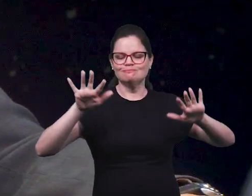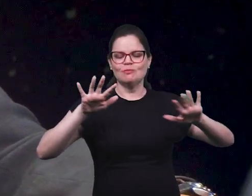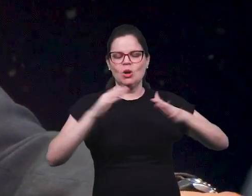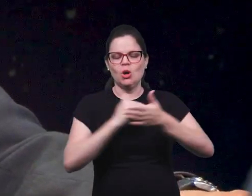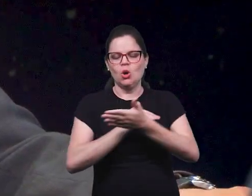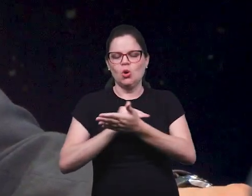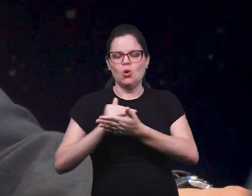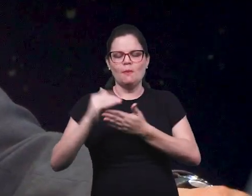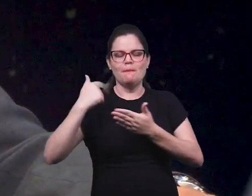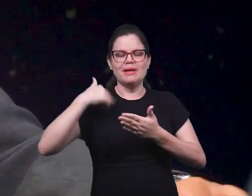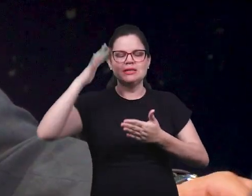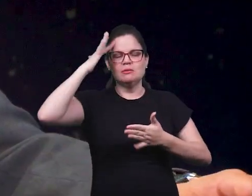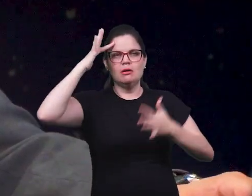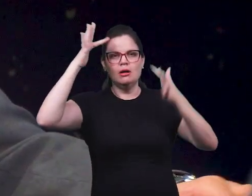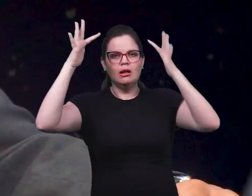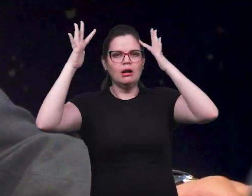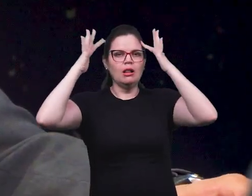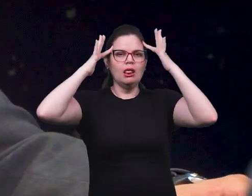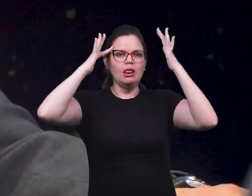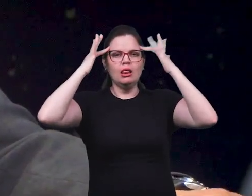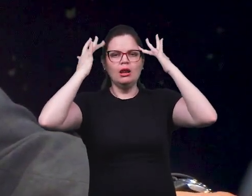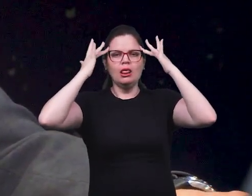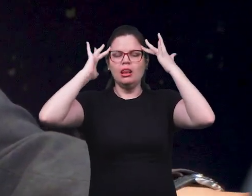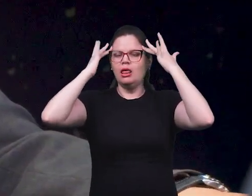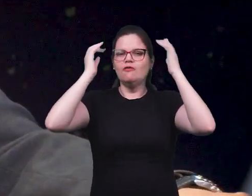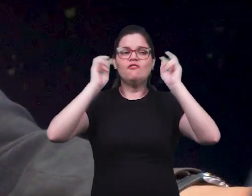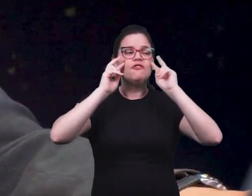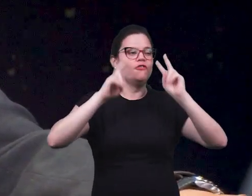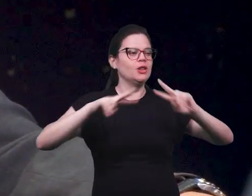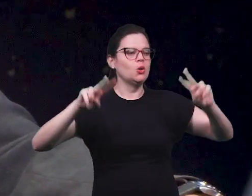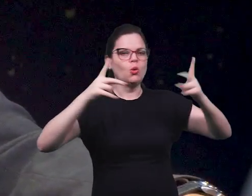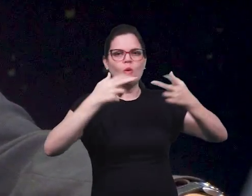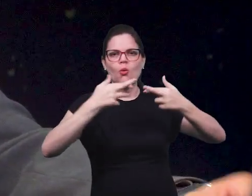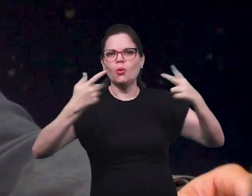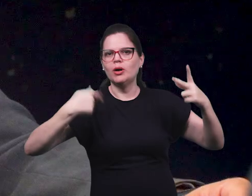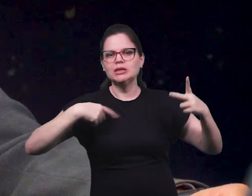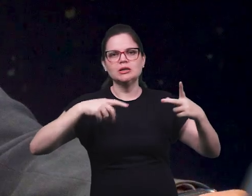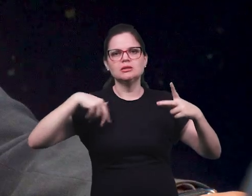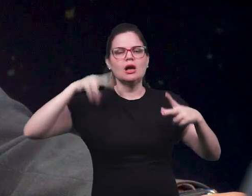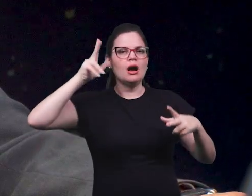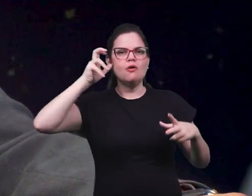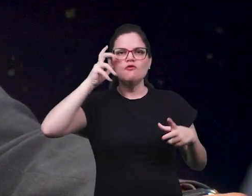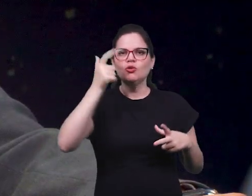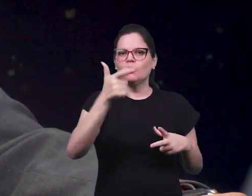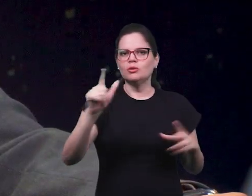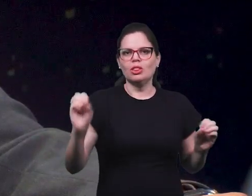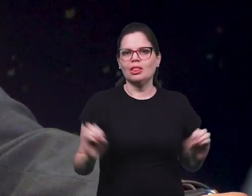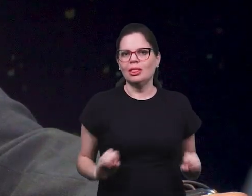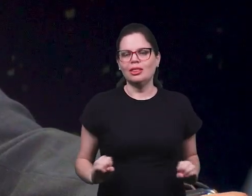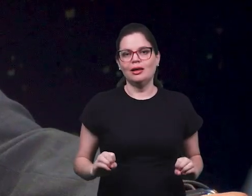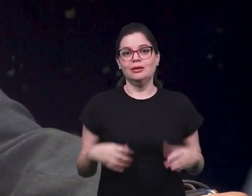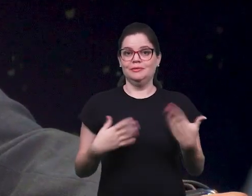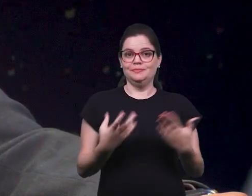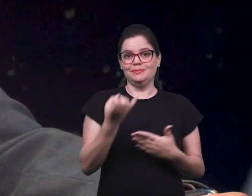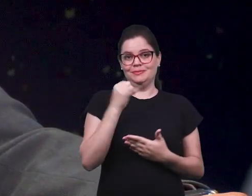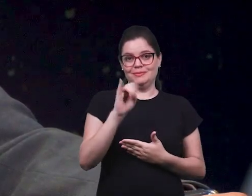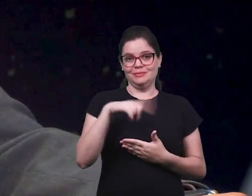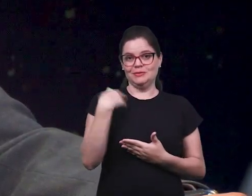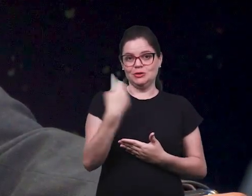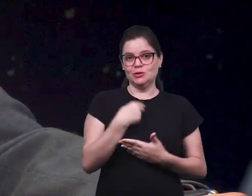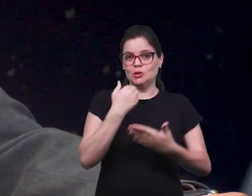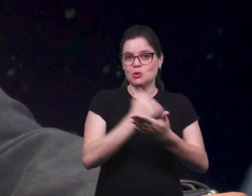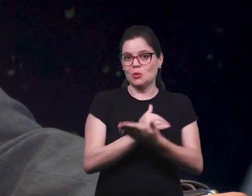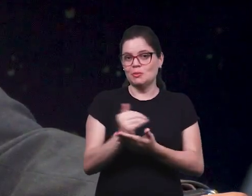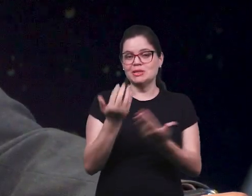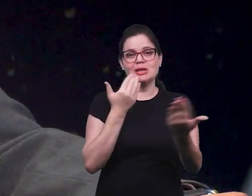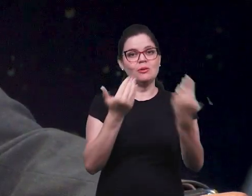a ter alucinações de algumas, vendo ou ouvindo coisas que não aconteciam lá dentro. E se a gente trouxer para o plano espiritual, você